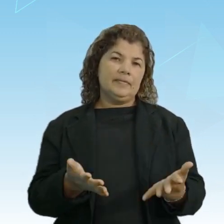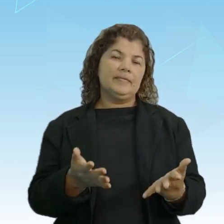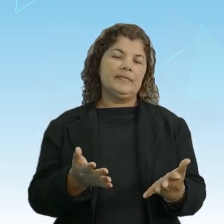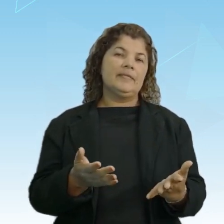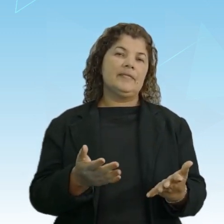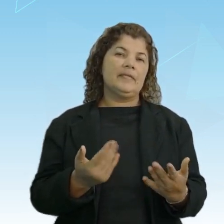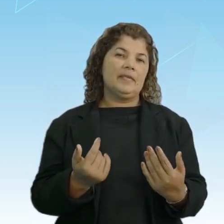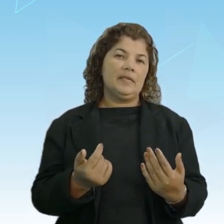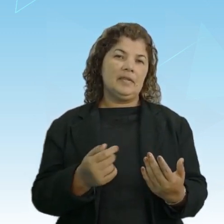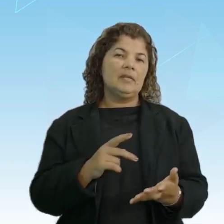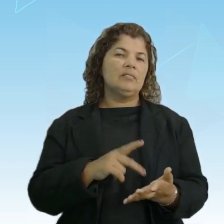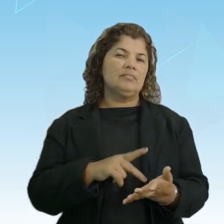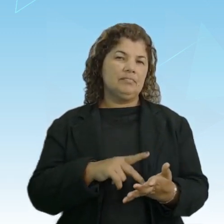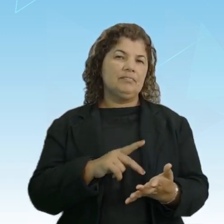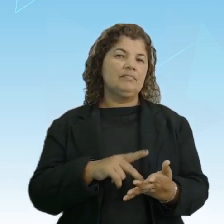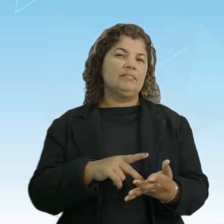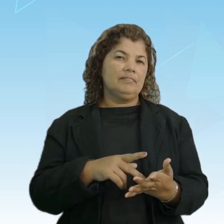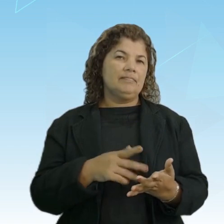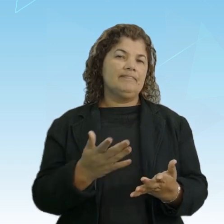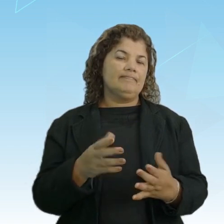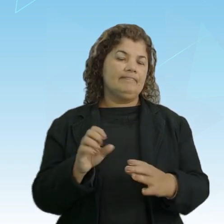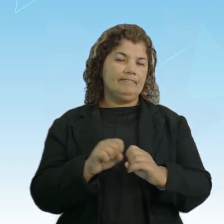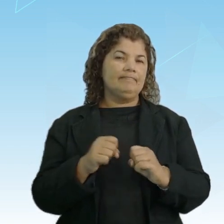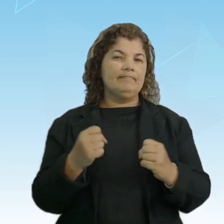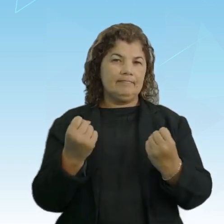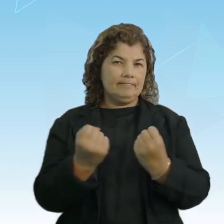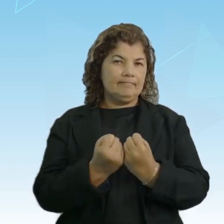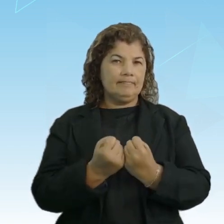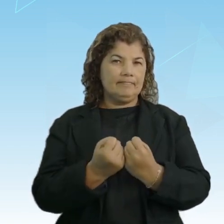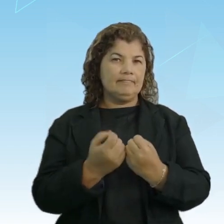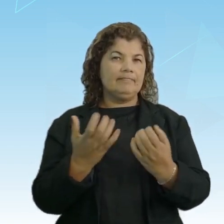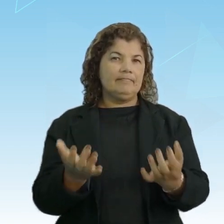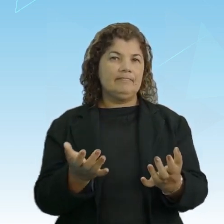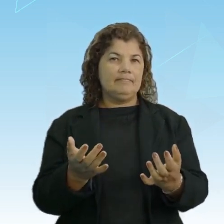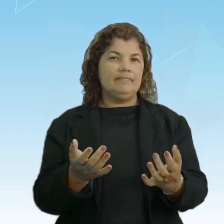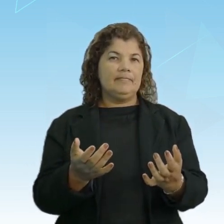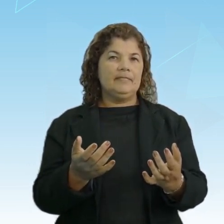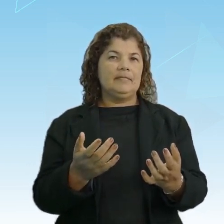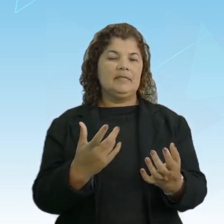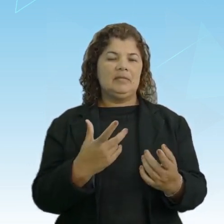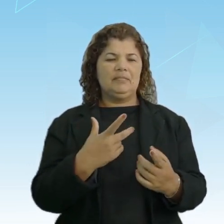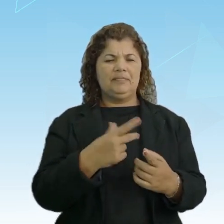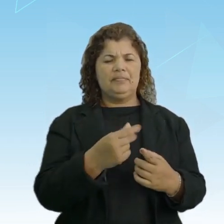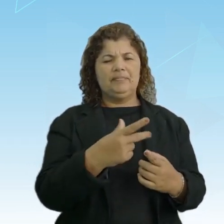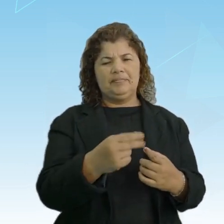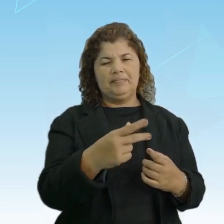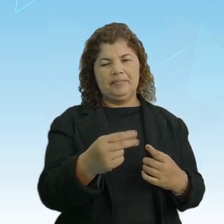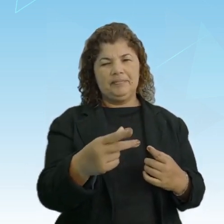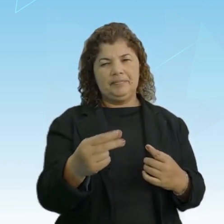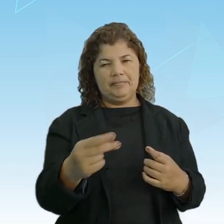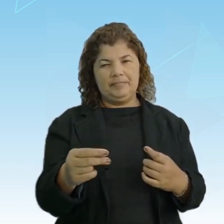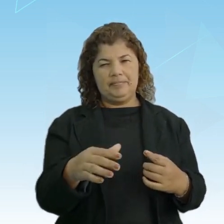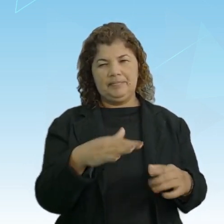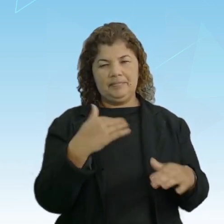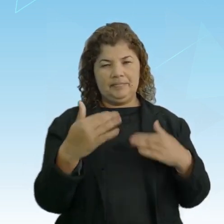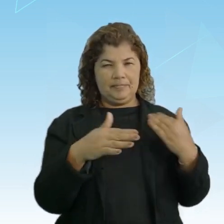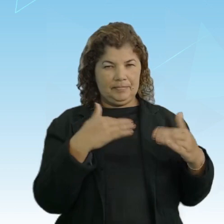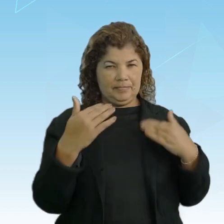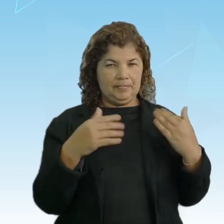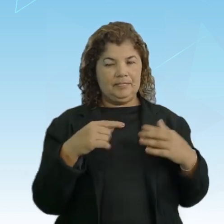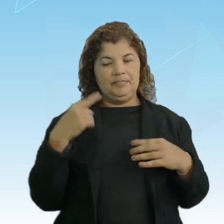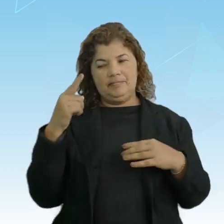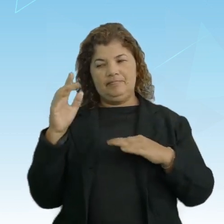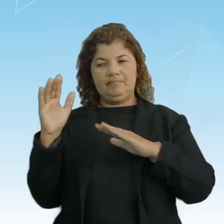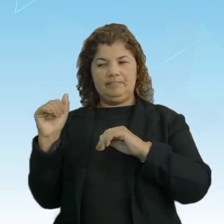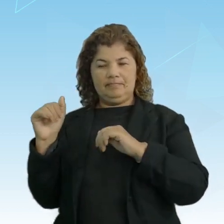realidade, as sociedades, né, elas foram dizimadas pelos espanhóis.